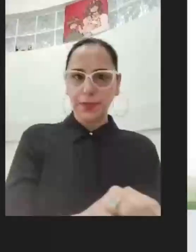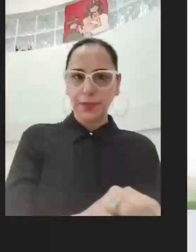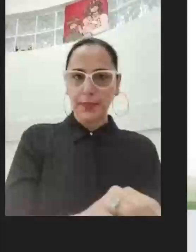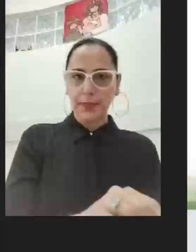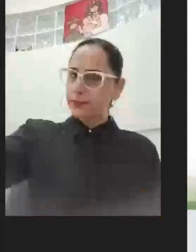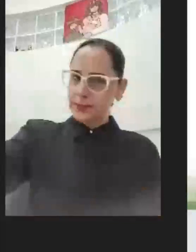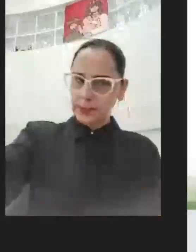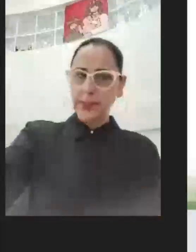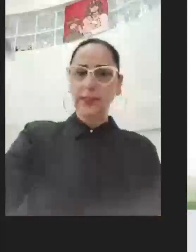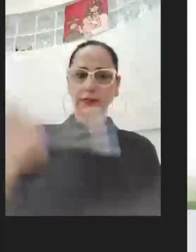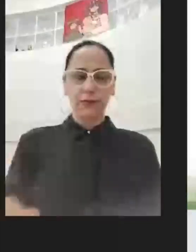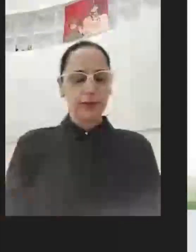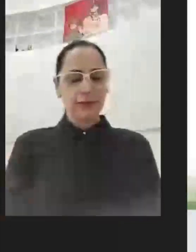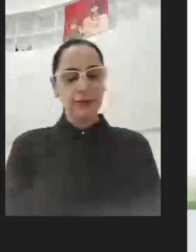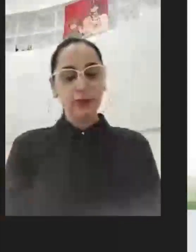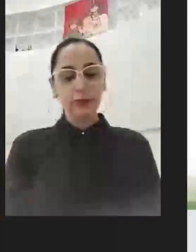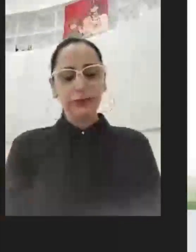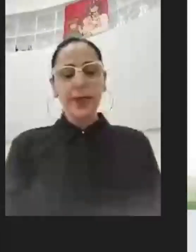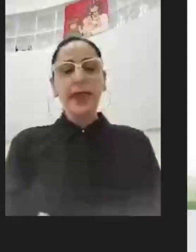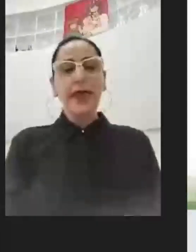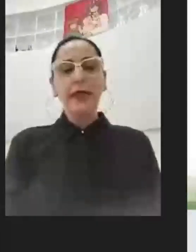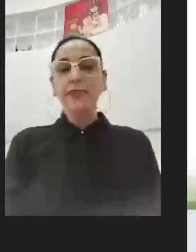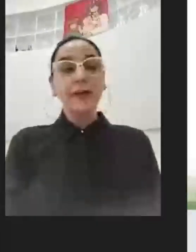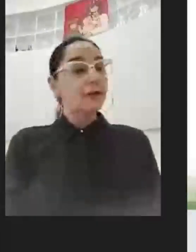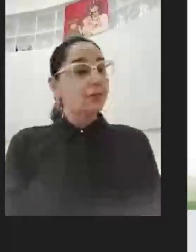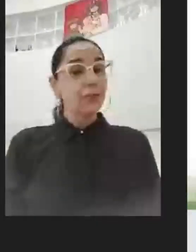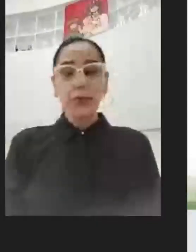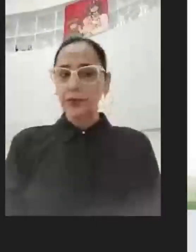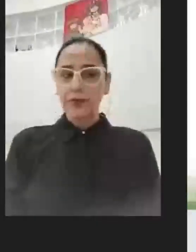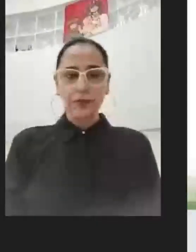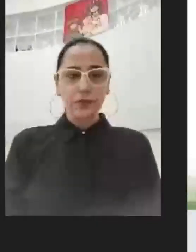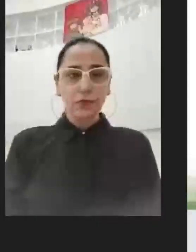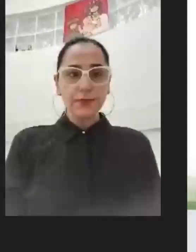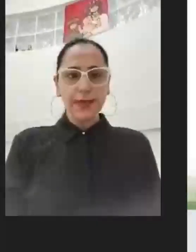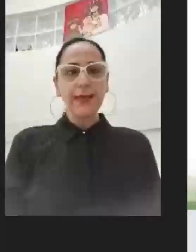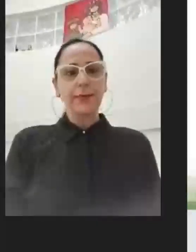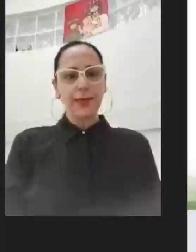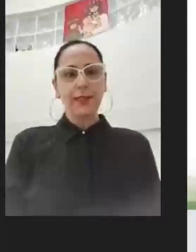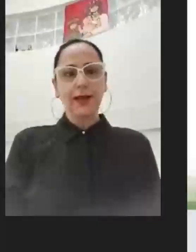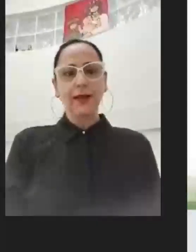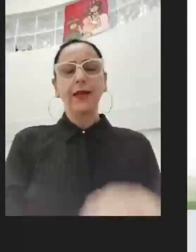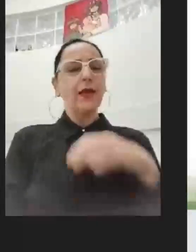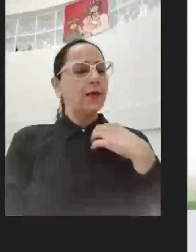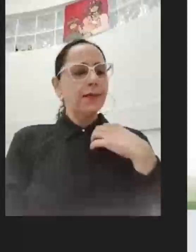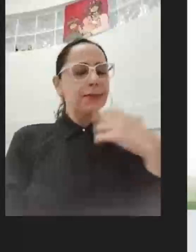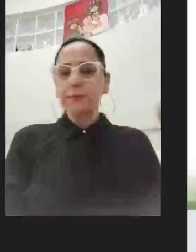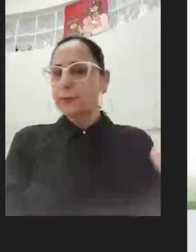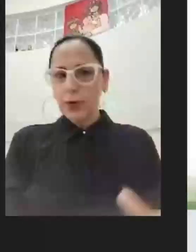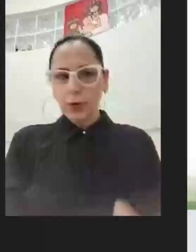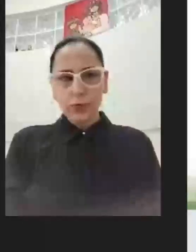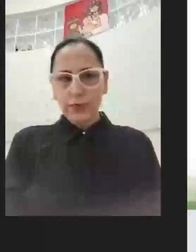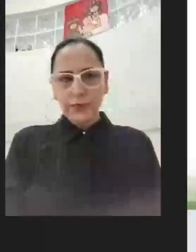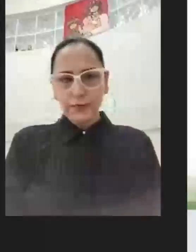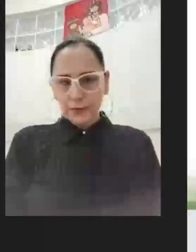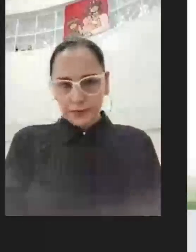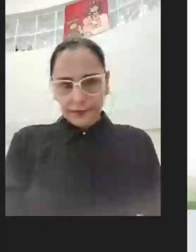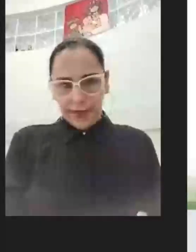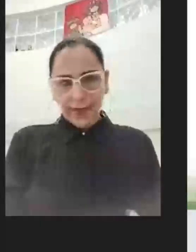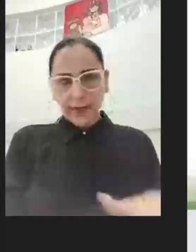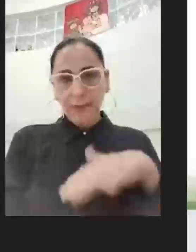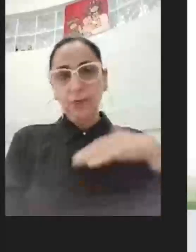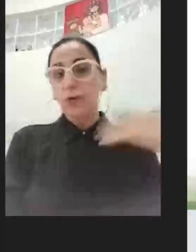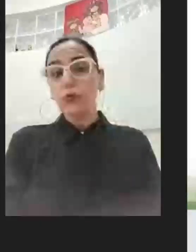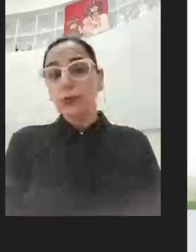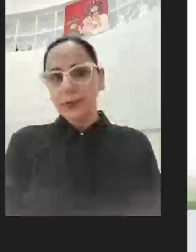baixo peso, ou que estão doentinhas ali no hospital infantil, elas muitas vezes não conseguem amamentar.